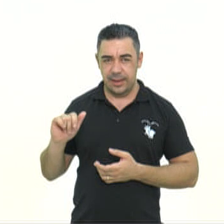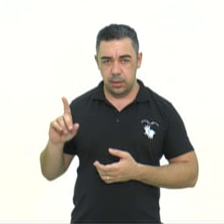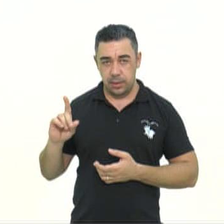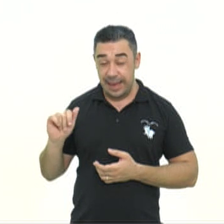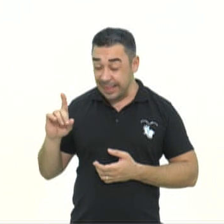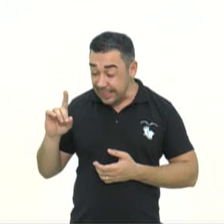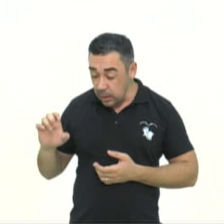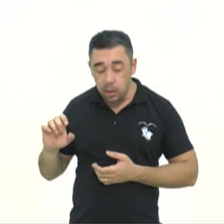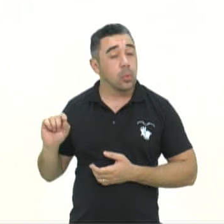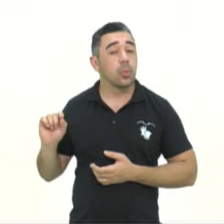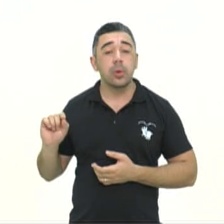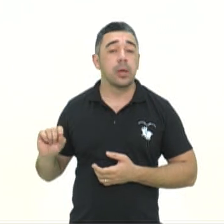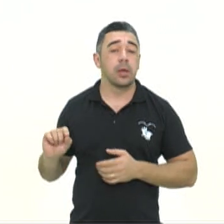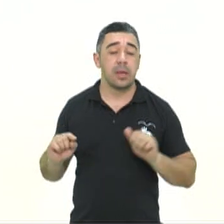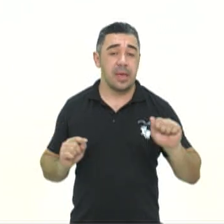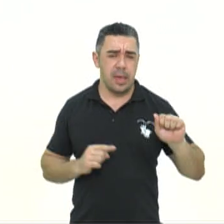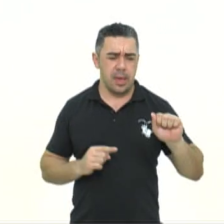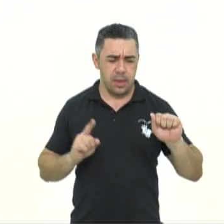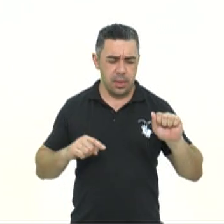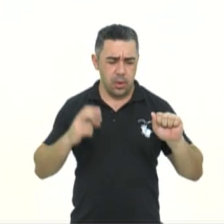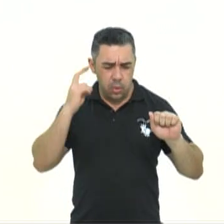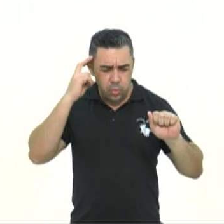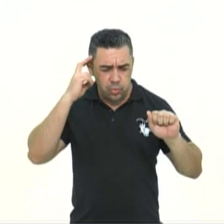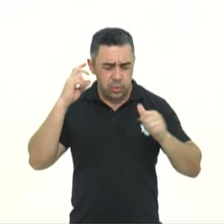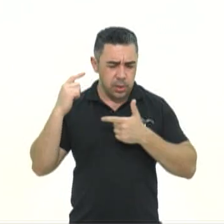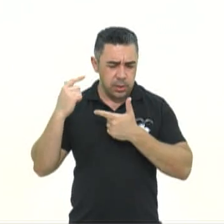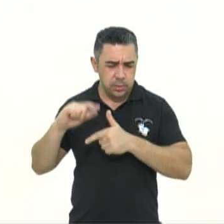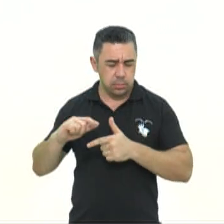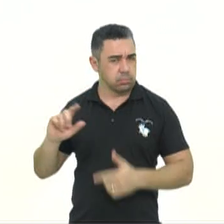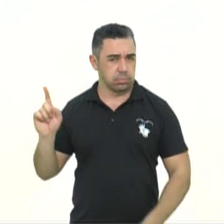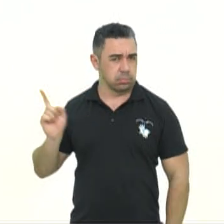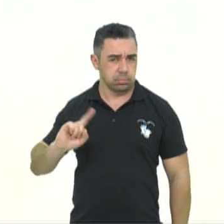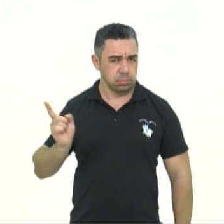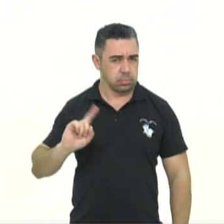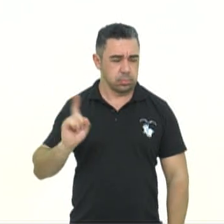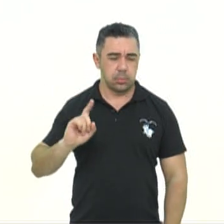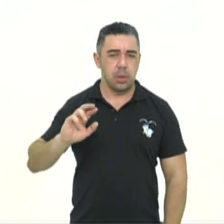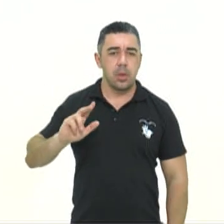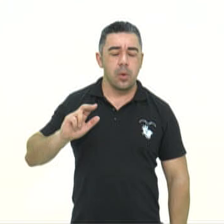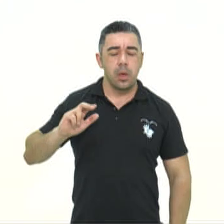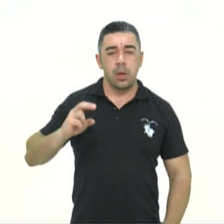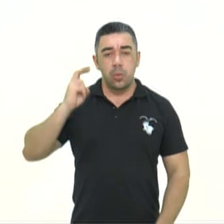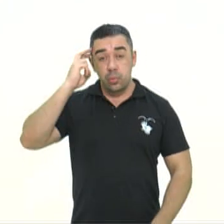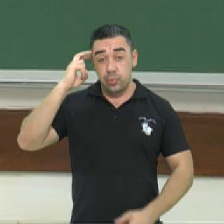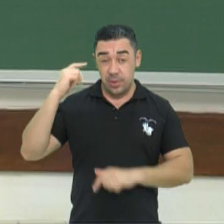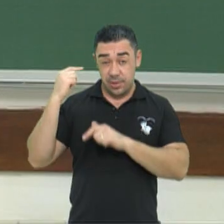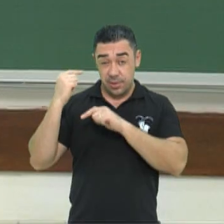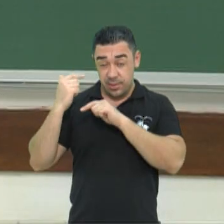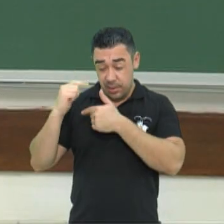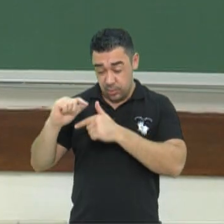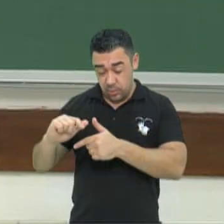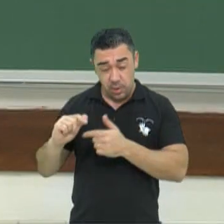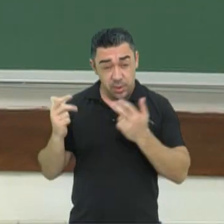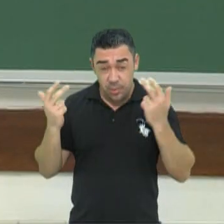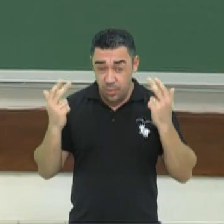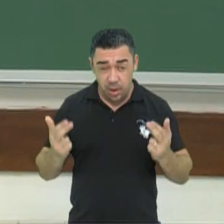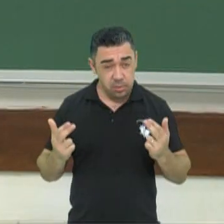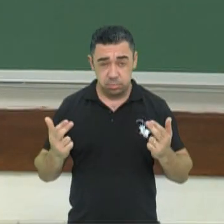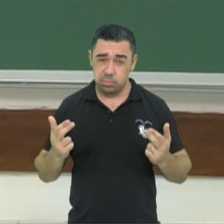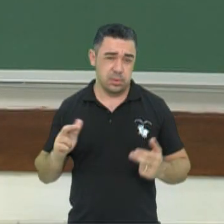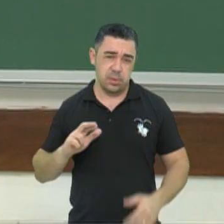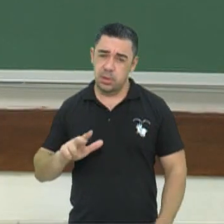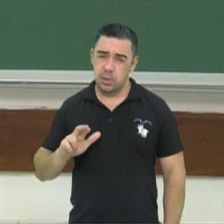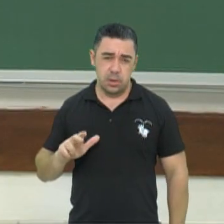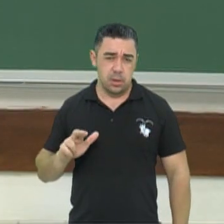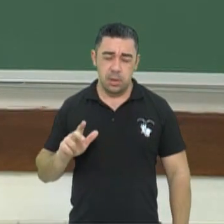a reprodução de uma cultura tradicional. Não, quando a gente reproduz uma cultura tradicional igualzinho como ela é, a gente não